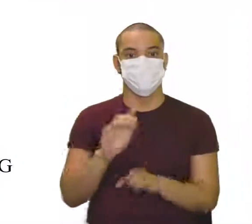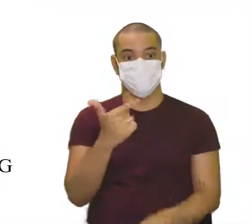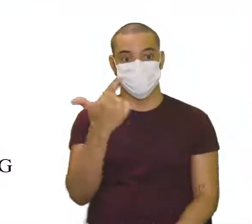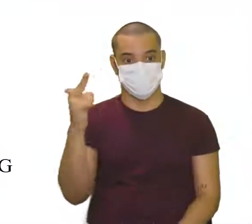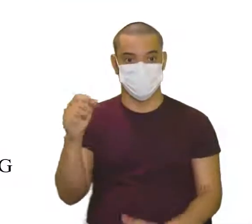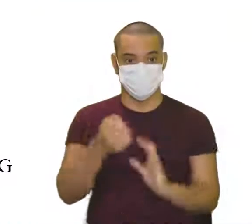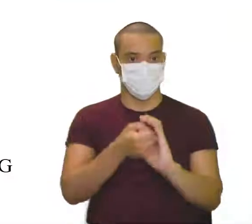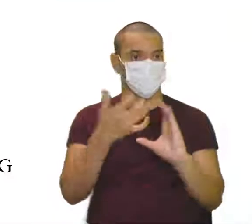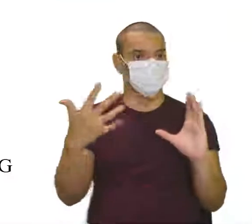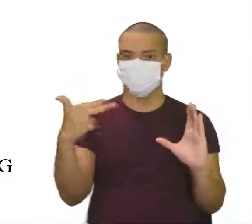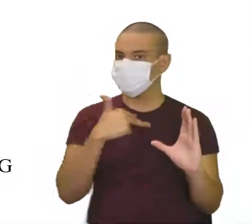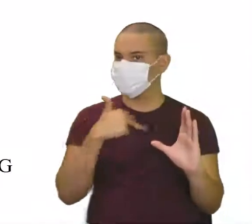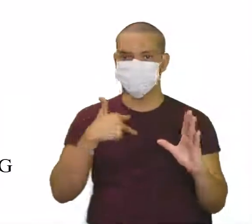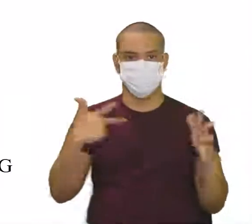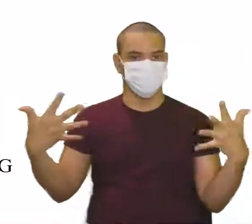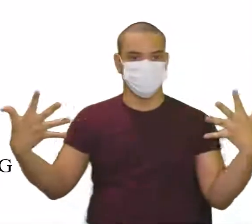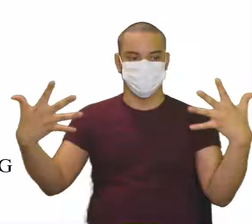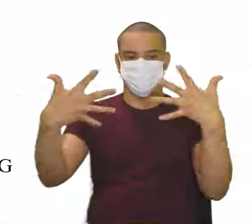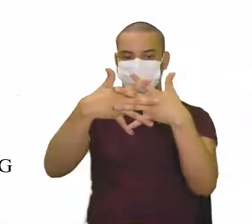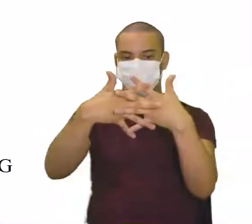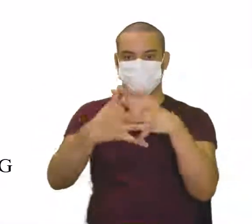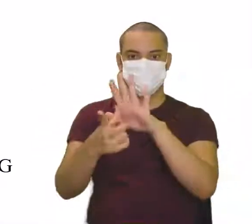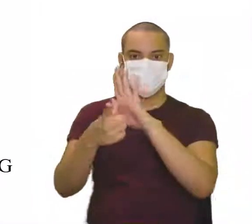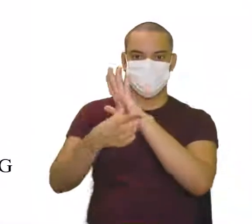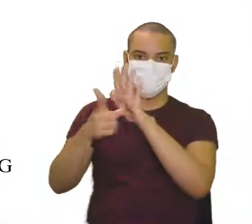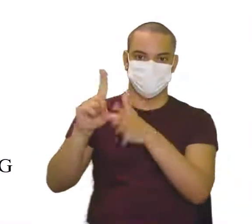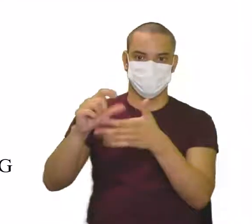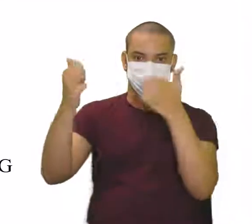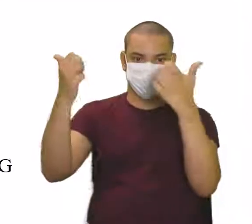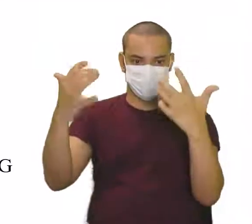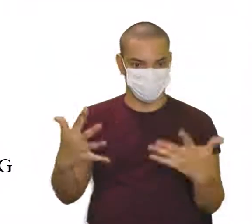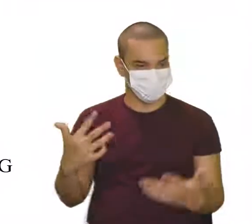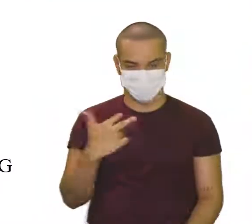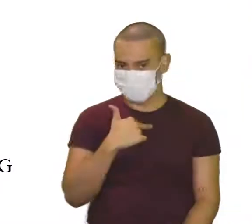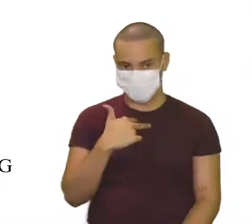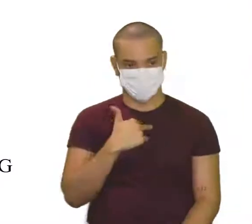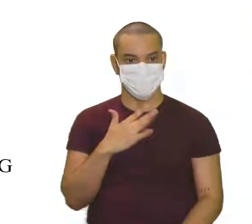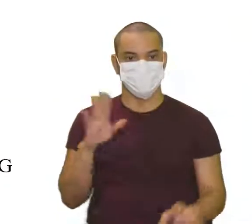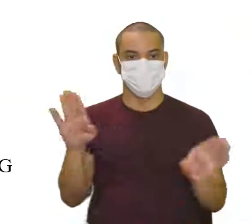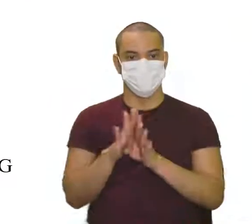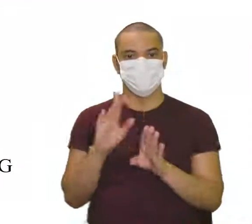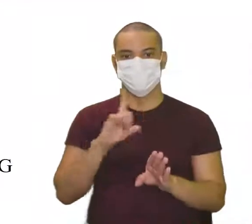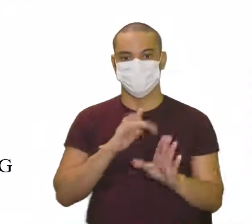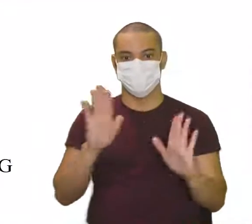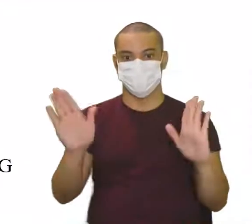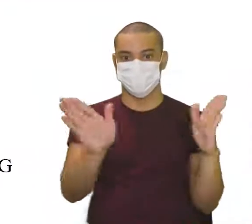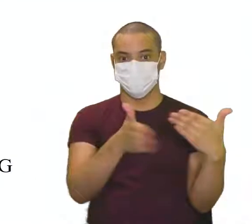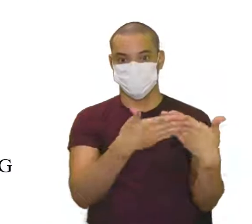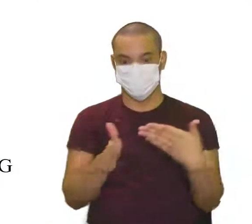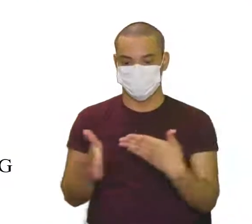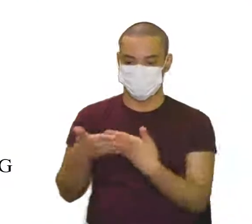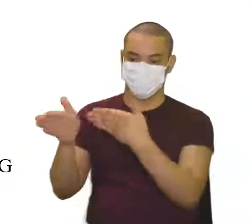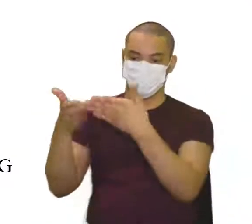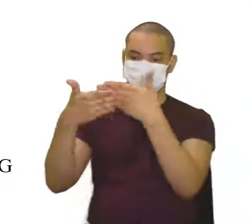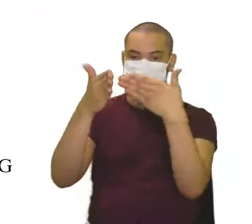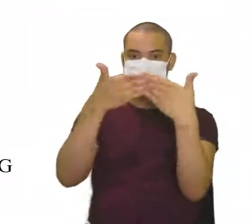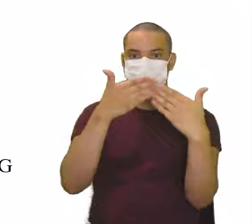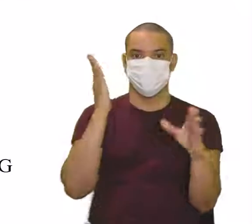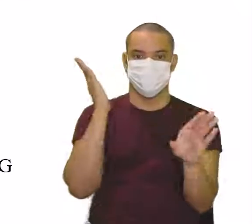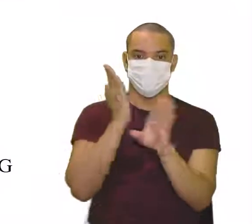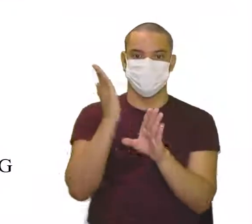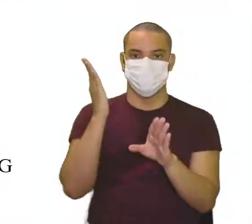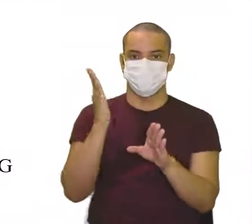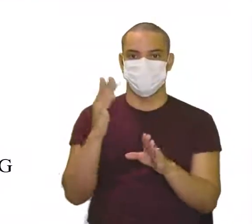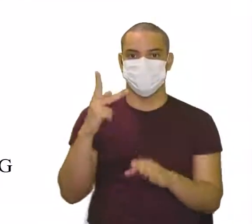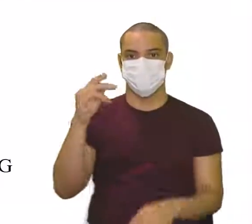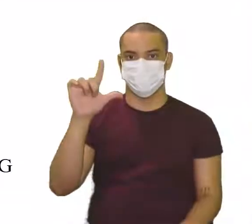não podem se cruzar, como nós vimos anteriormente, e também formam ciclos fechados entre os polos, ou